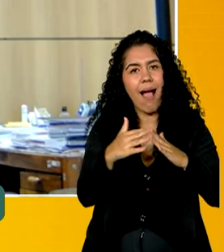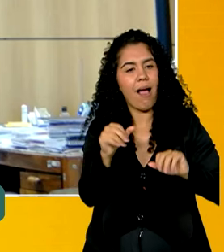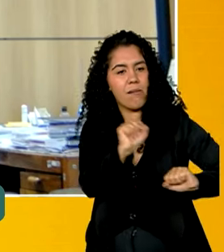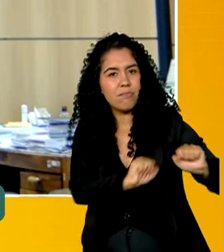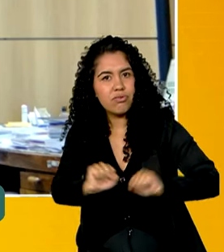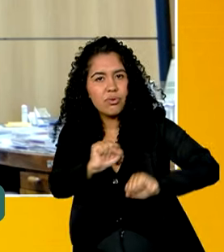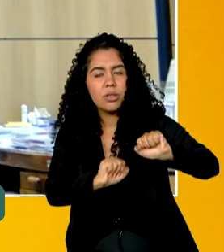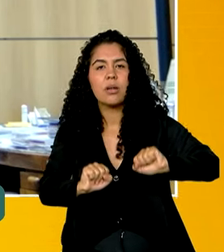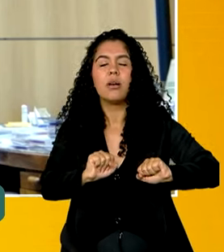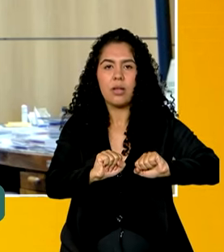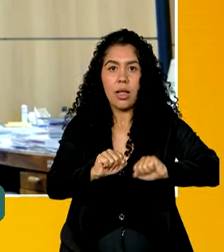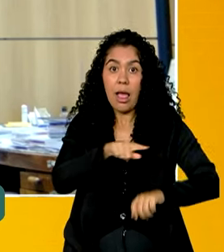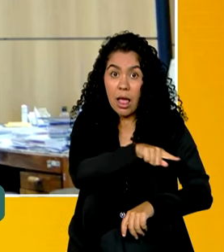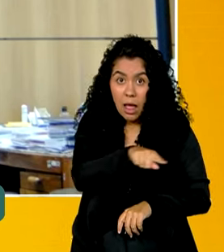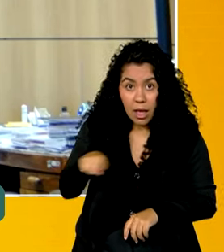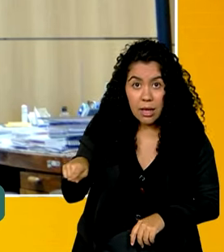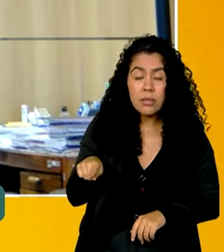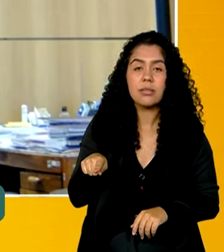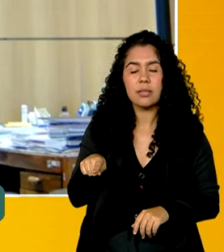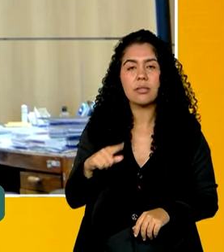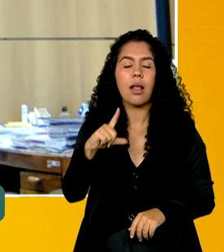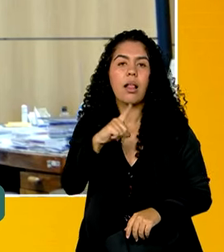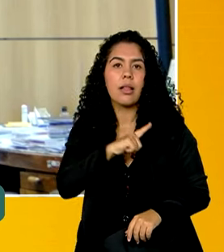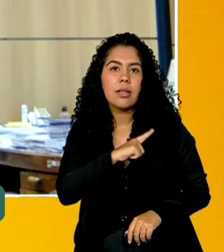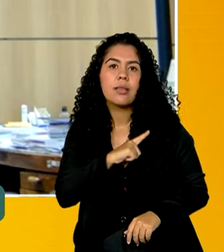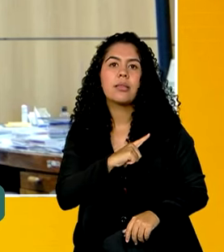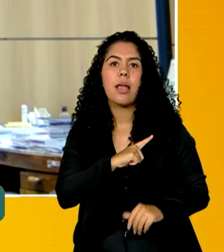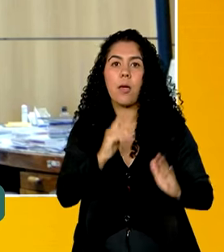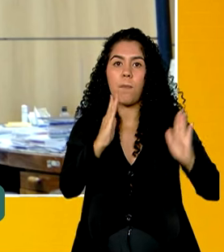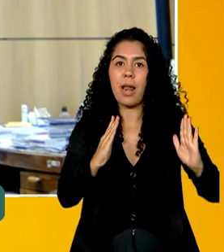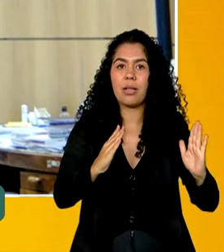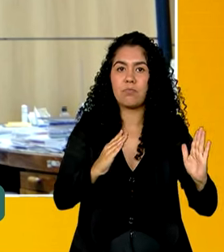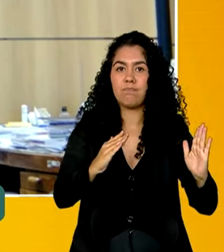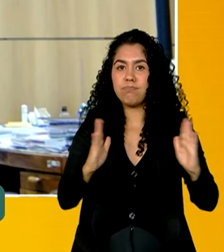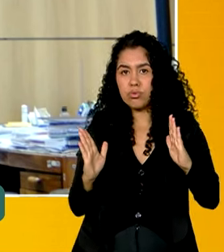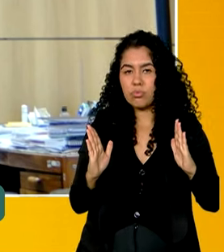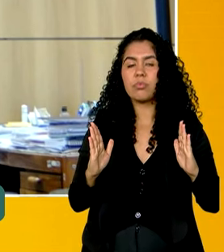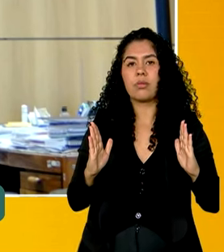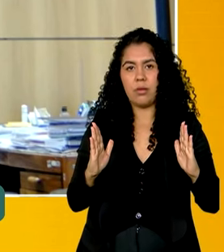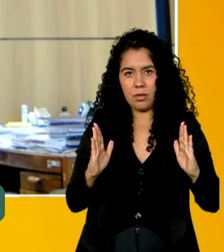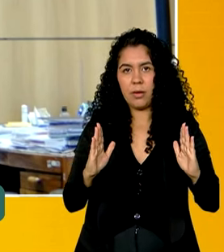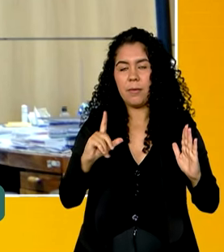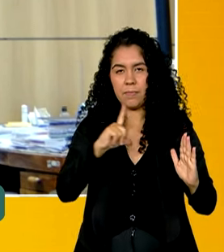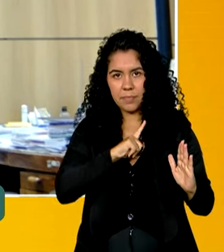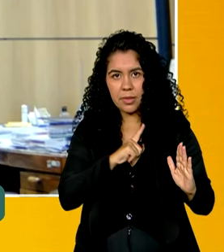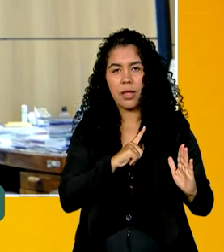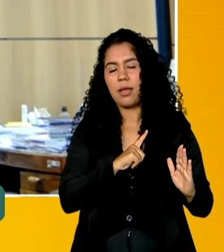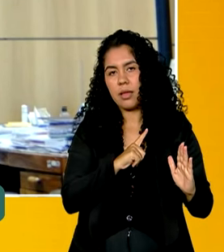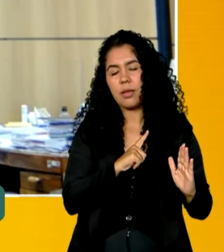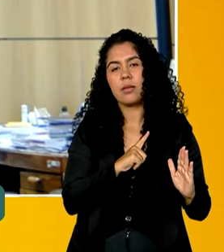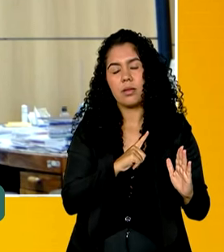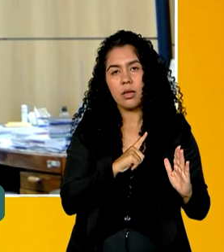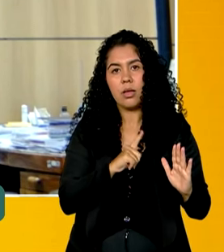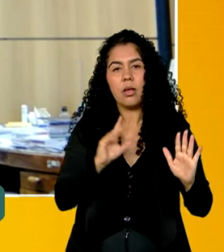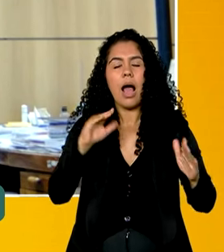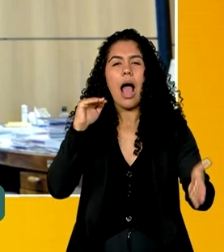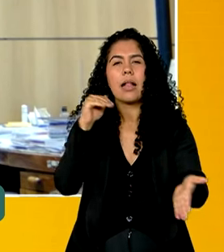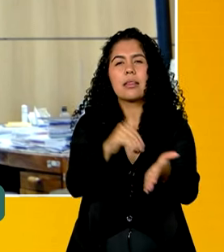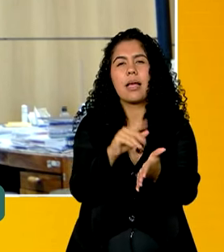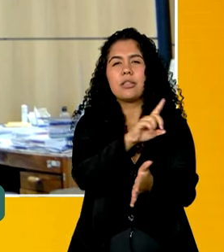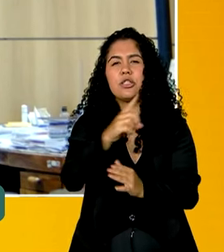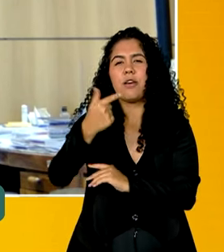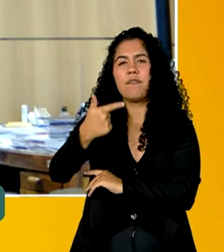e empregadores domésticos têm uma extensão de um prazo maior, até o dia